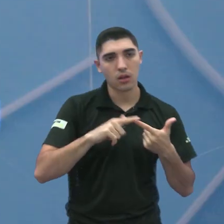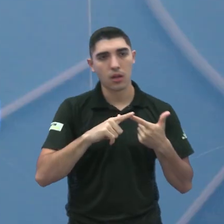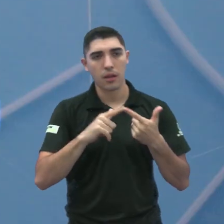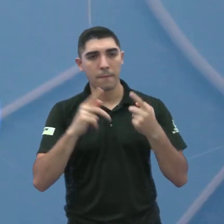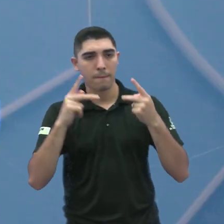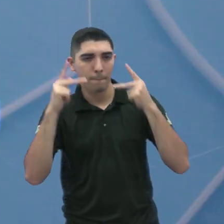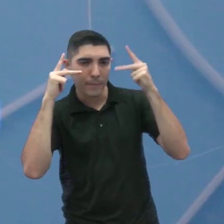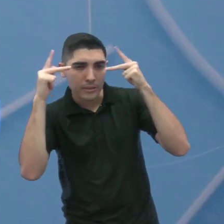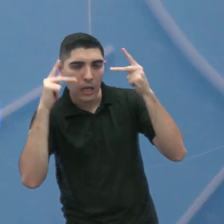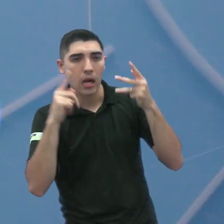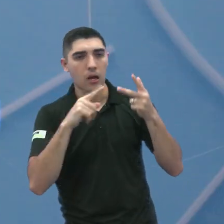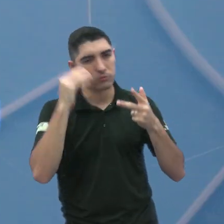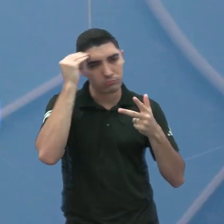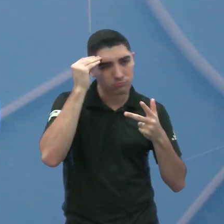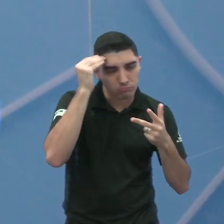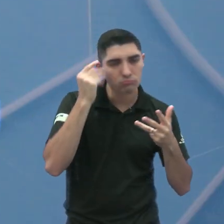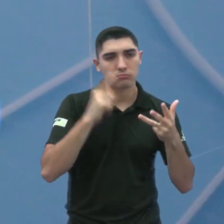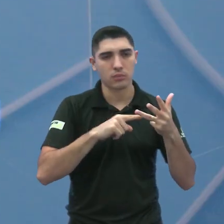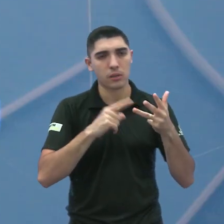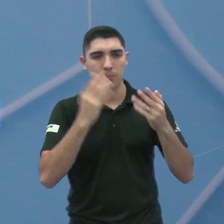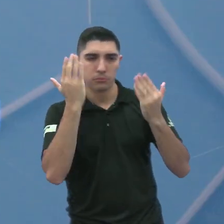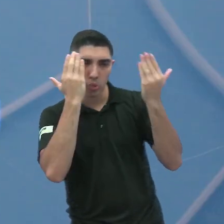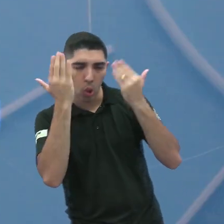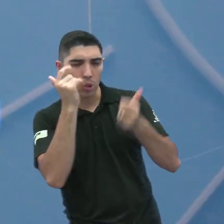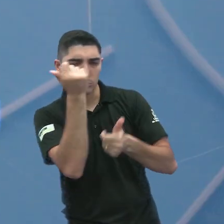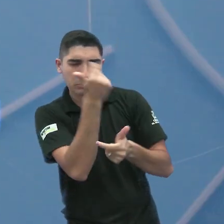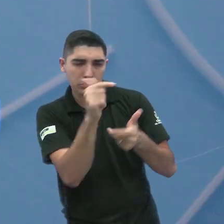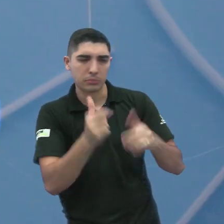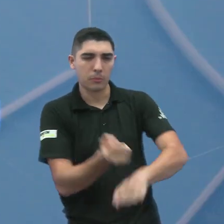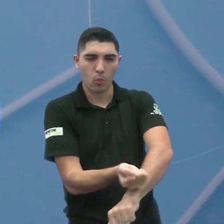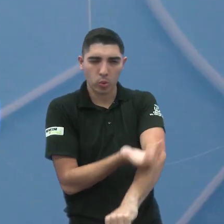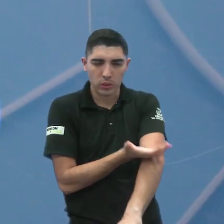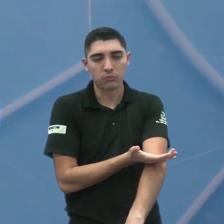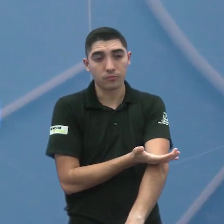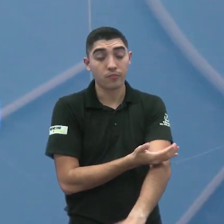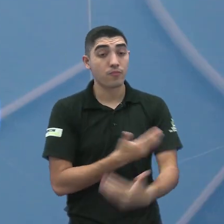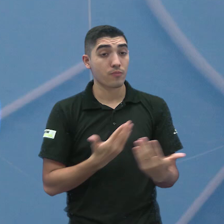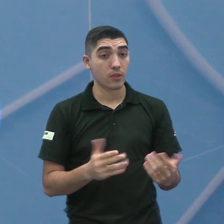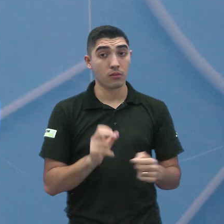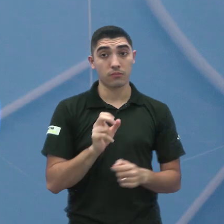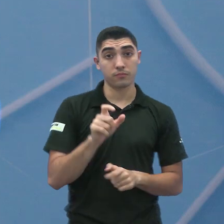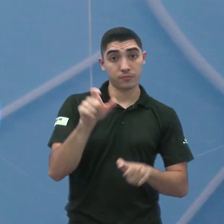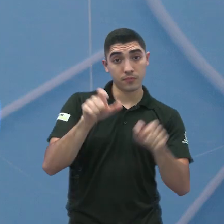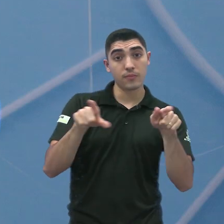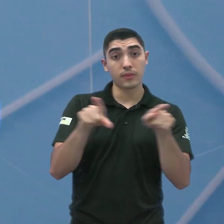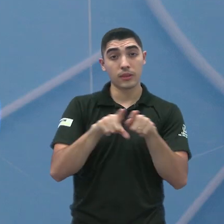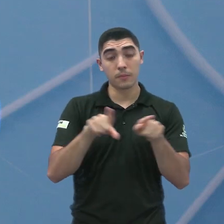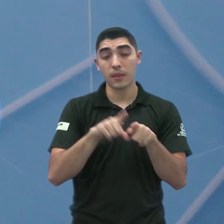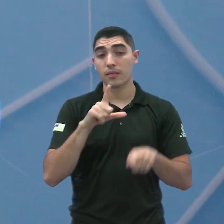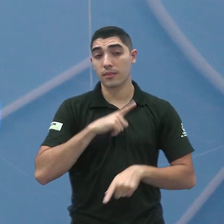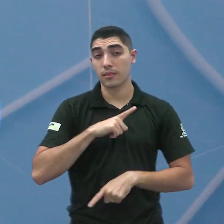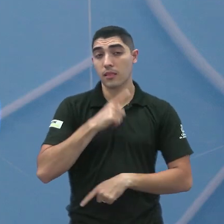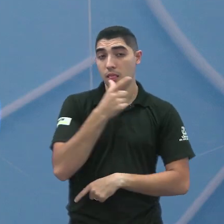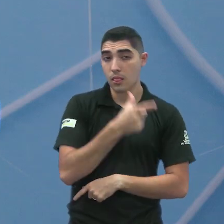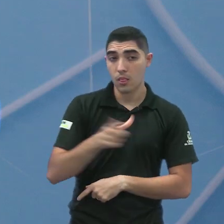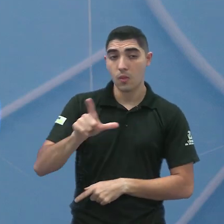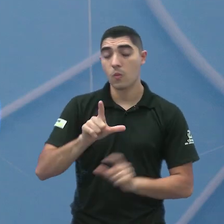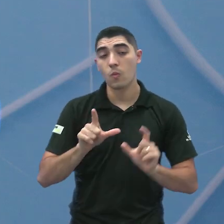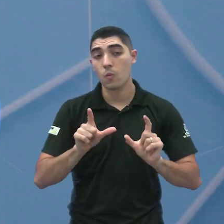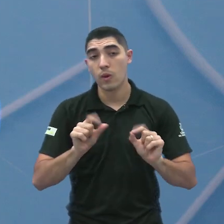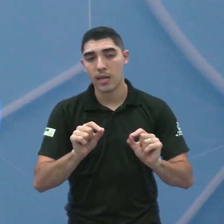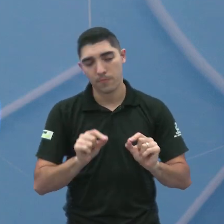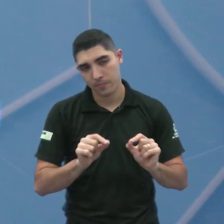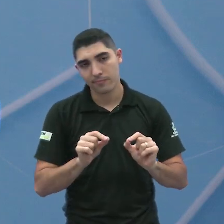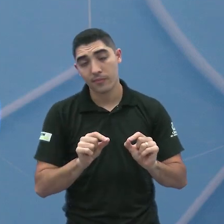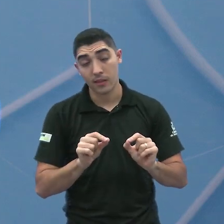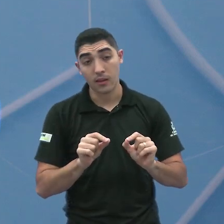psiquiátricos, psicológicos, emocionais. E as pessoas... E também tem o outro lado, que é